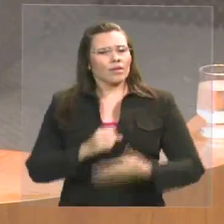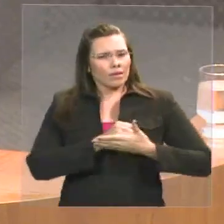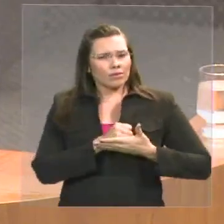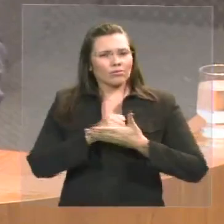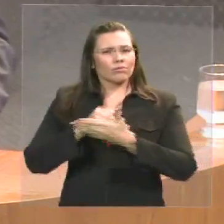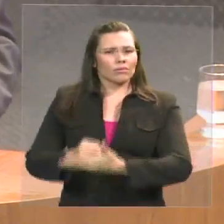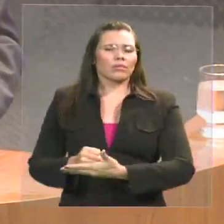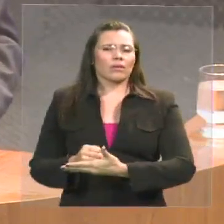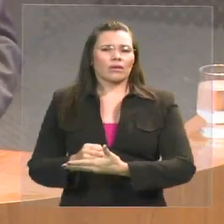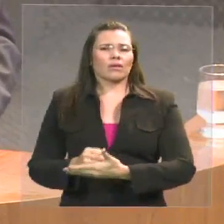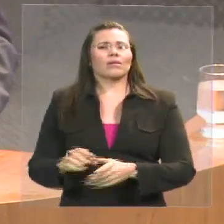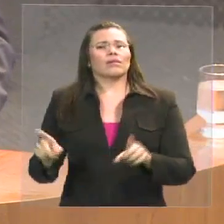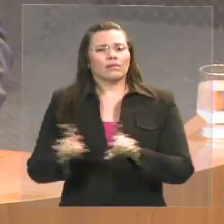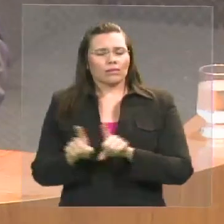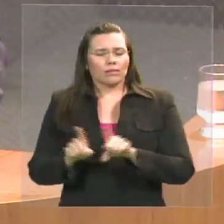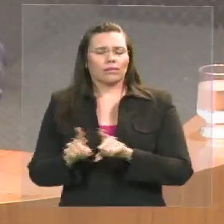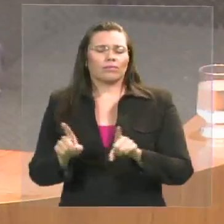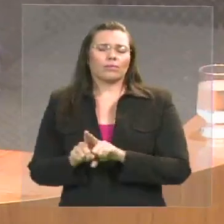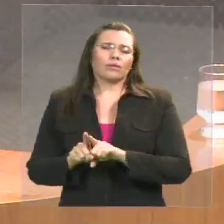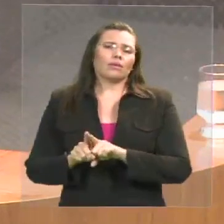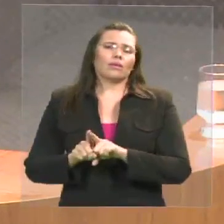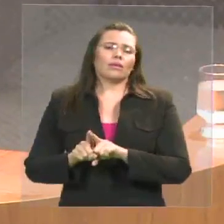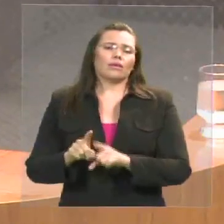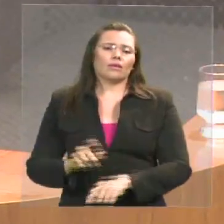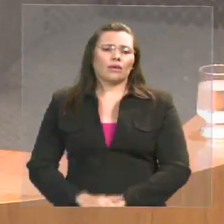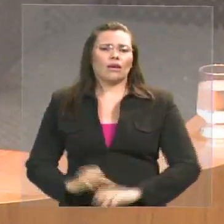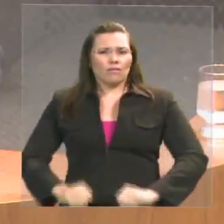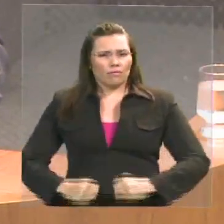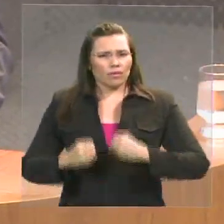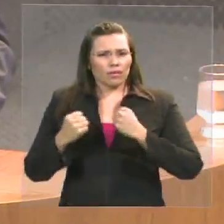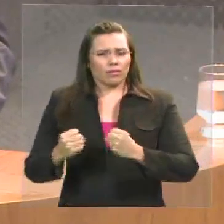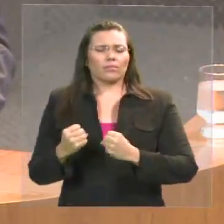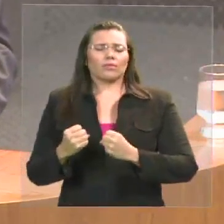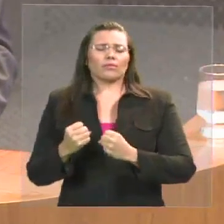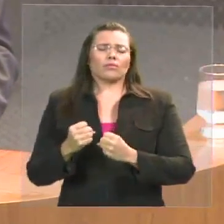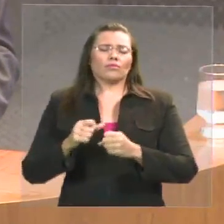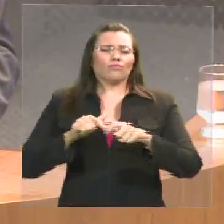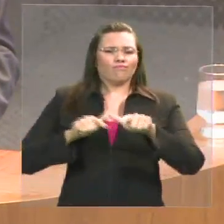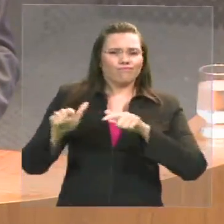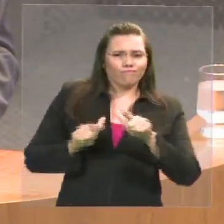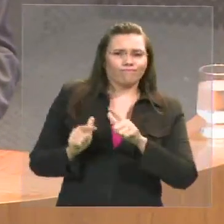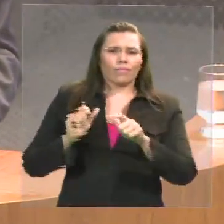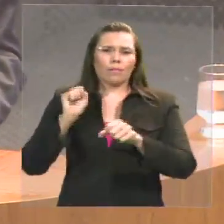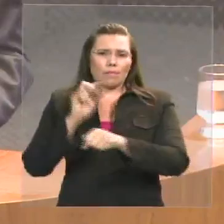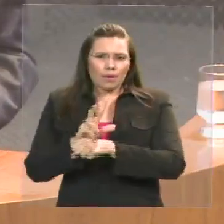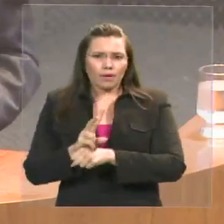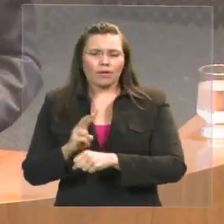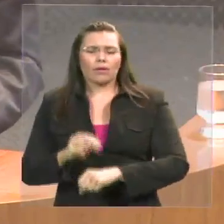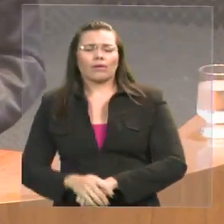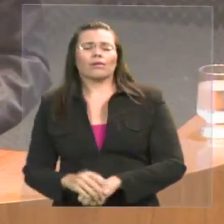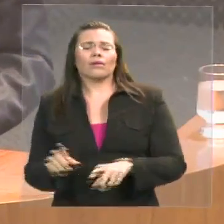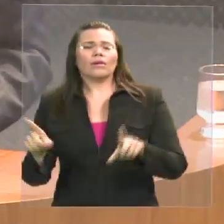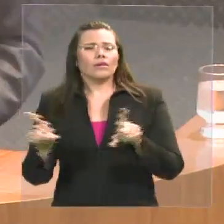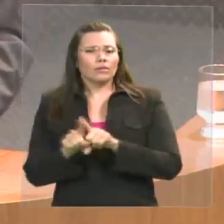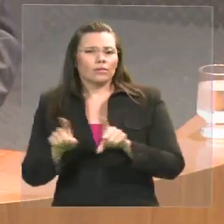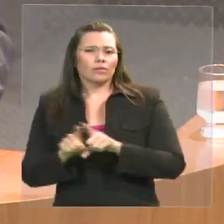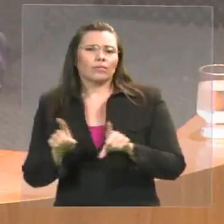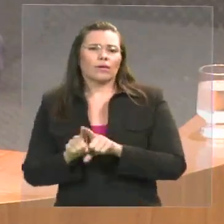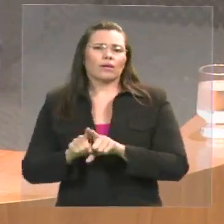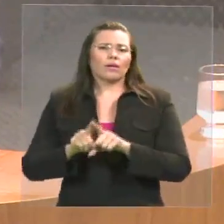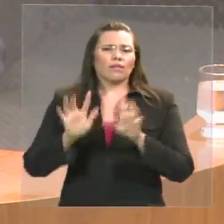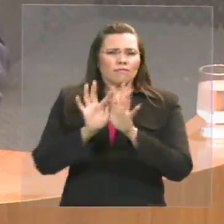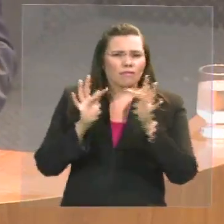na questão da renda, vai ajudar na questão do fortalecimento de empregos, porque quanto mais, deputado Rafael, tivermos